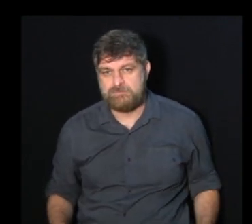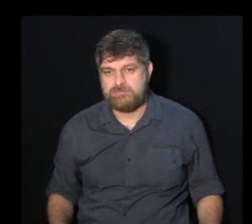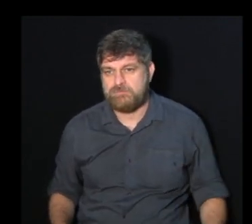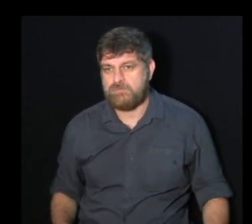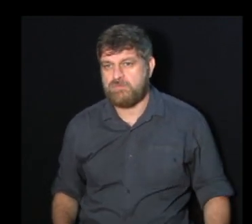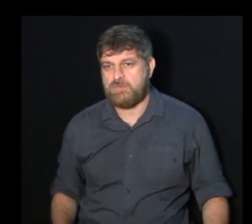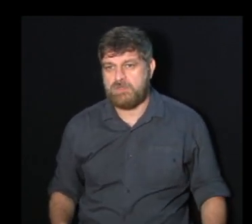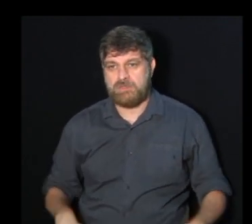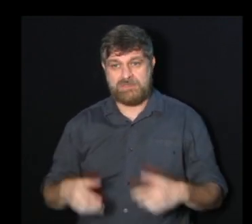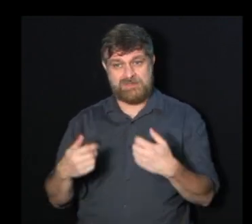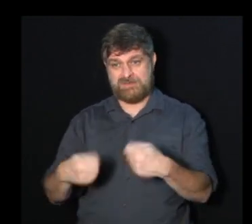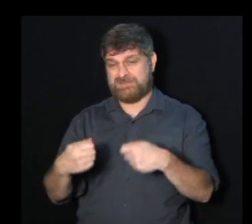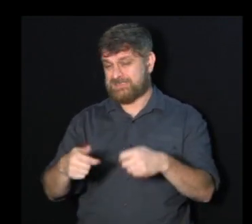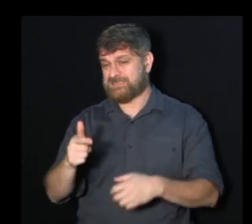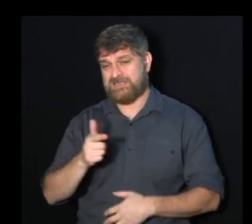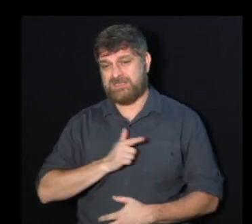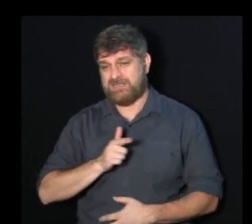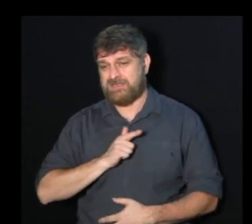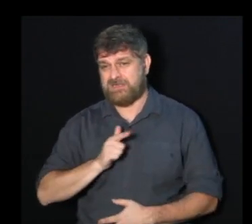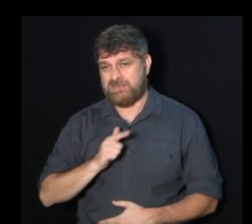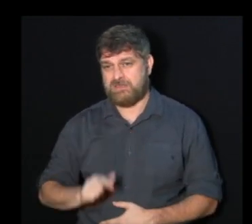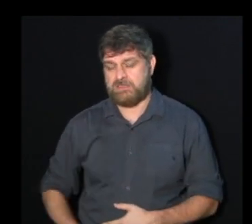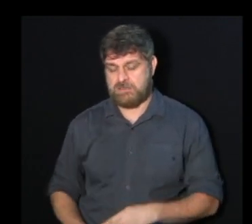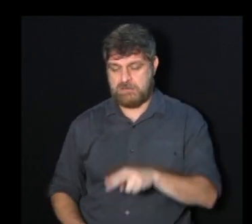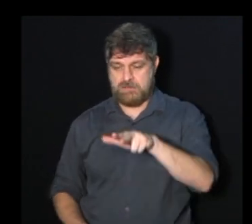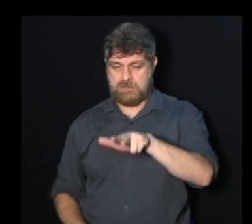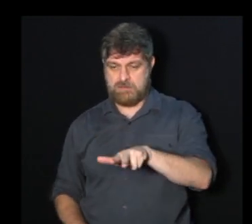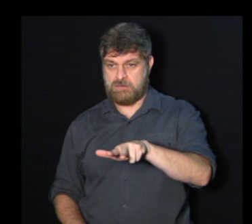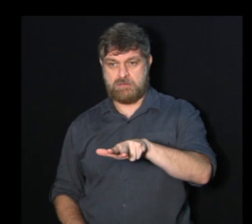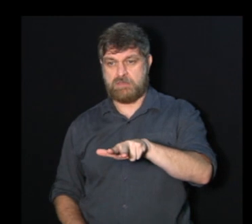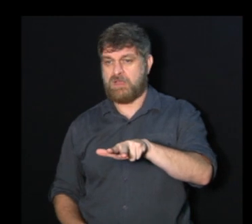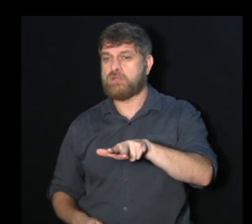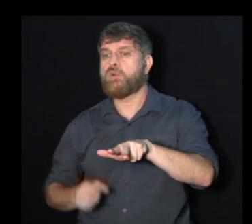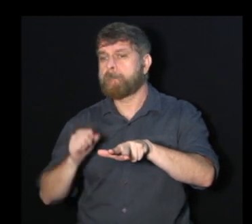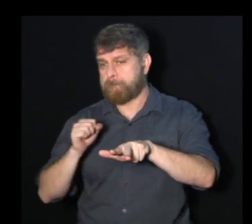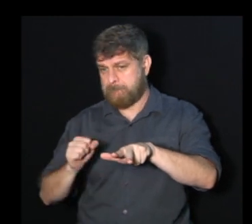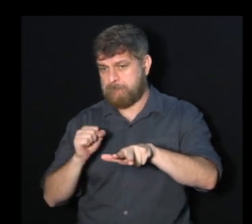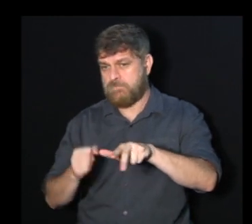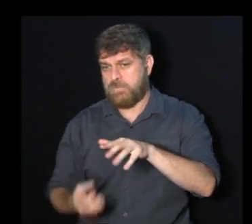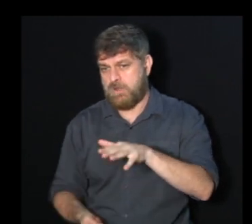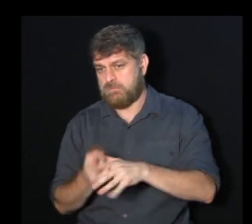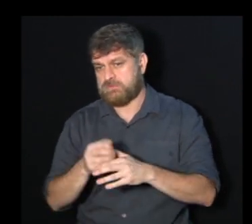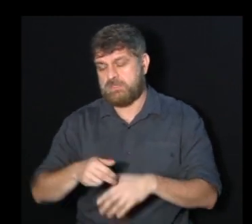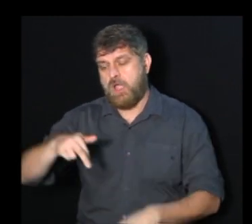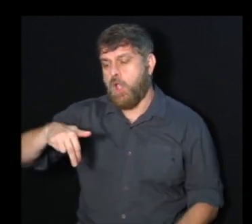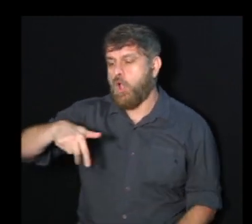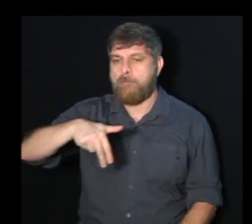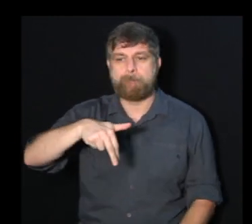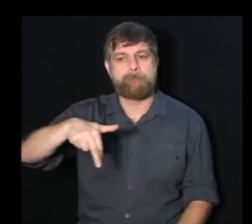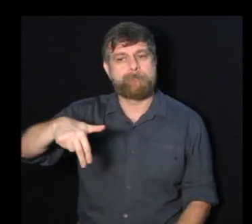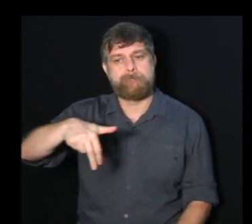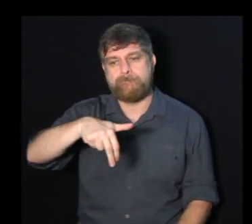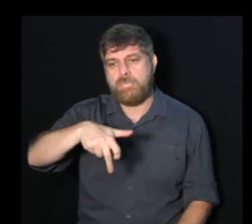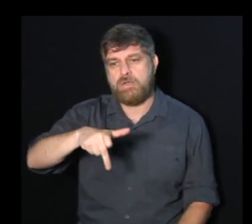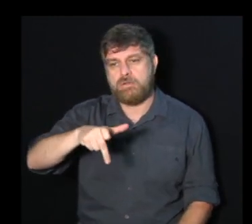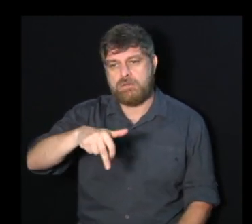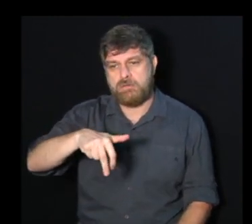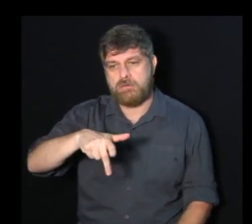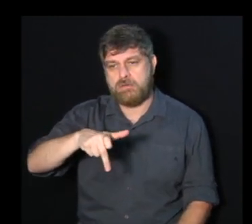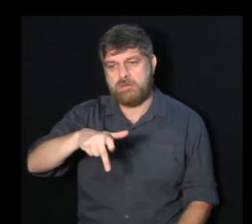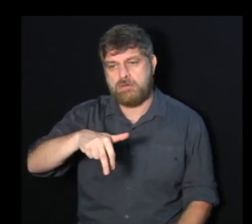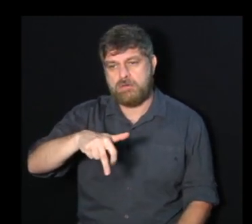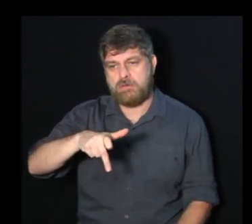não necessariamente precisa fazer na maca com o paciente, a gente consegue fazer com ele em movimento, no